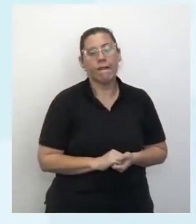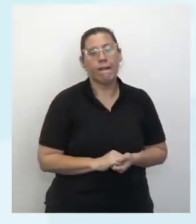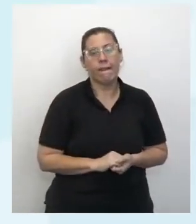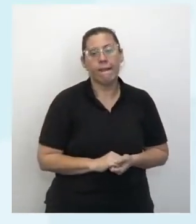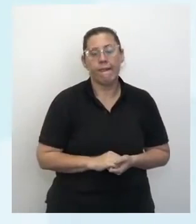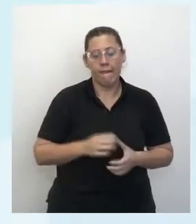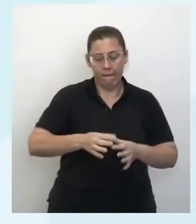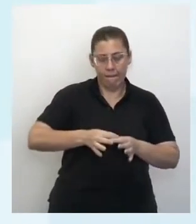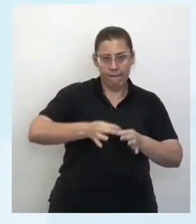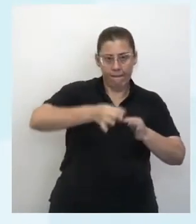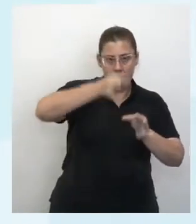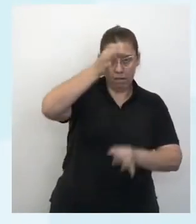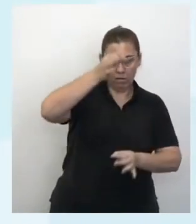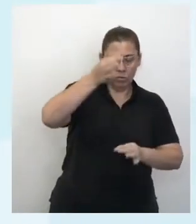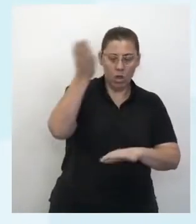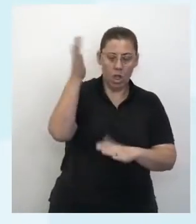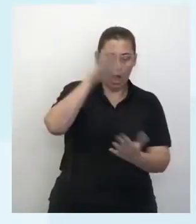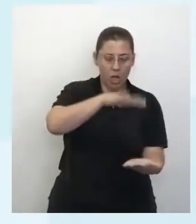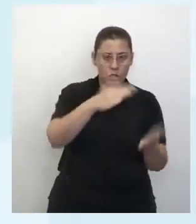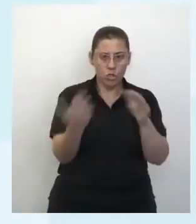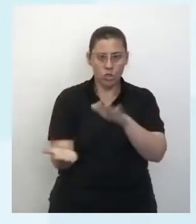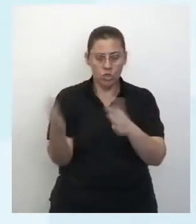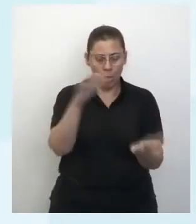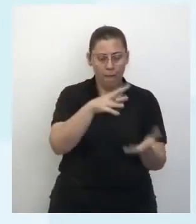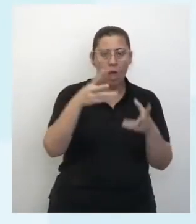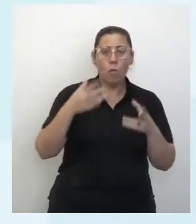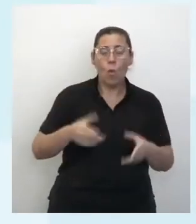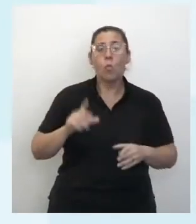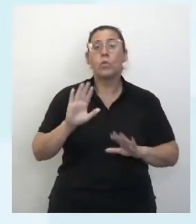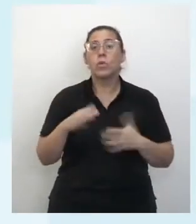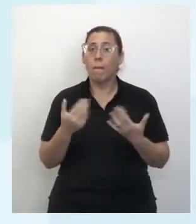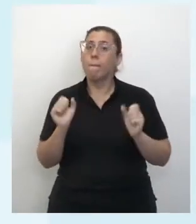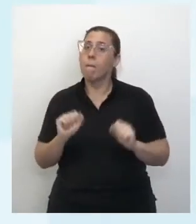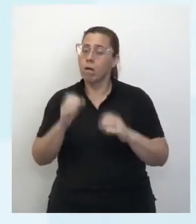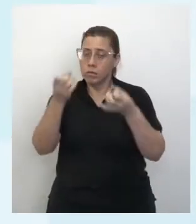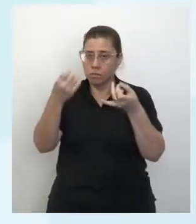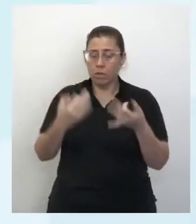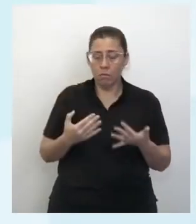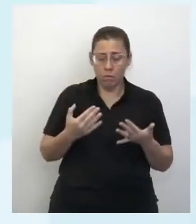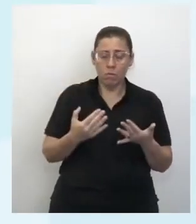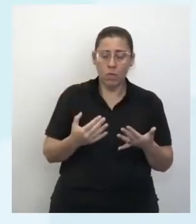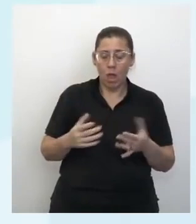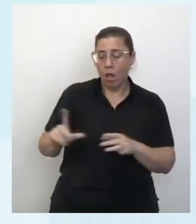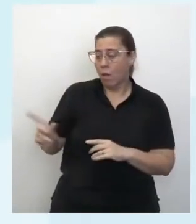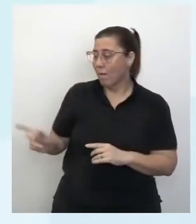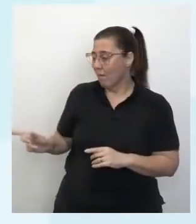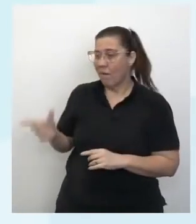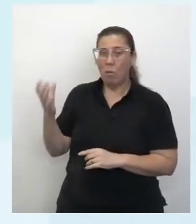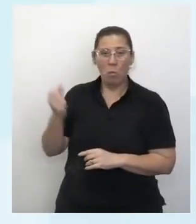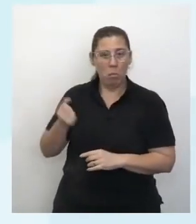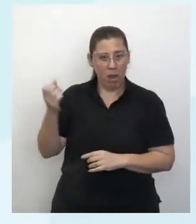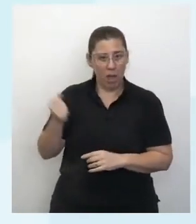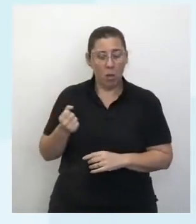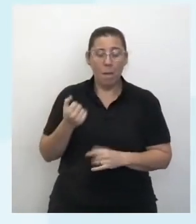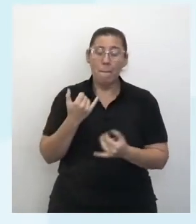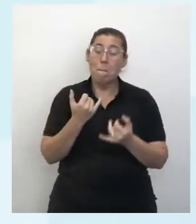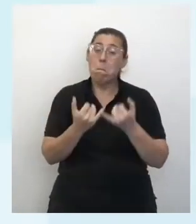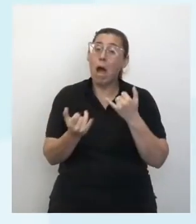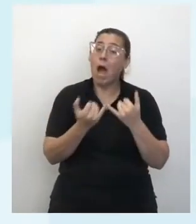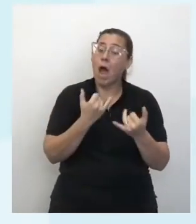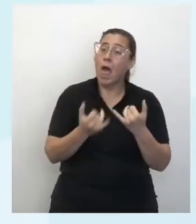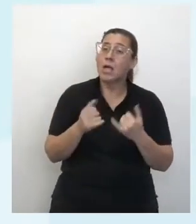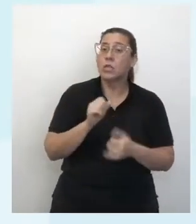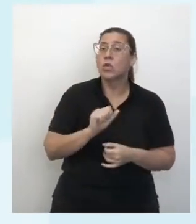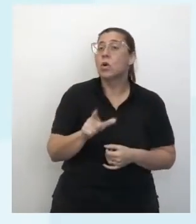As alturas e as sombras são proporcionais, então a gente pode dizer que este triângulo branco, ele é semelhante ao